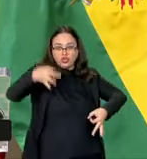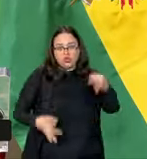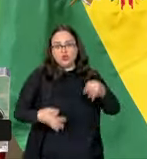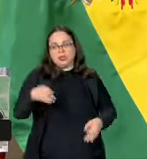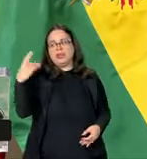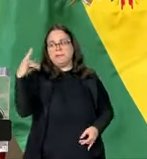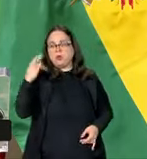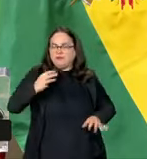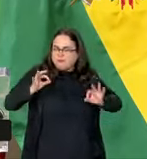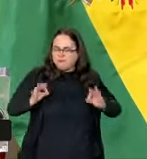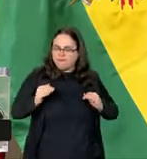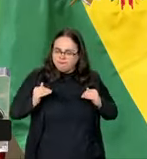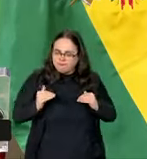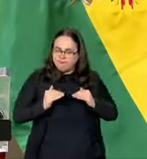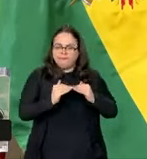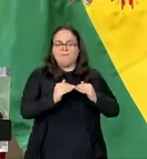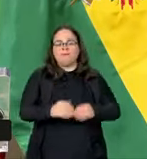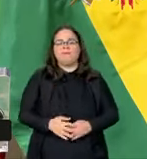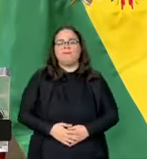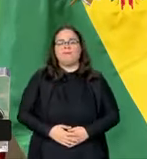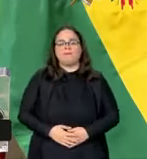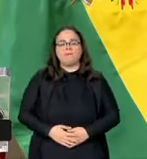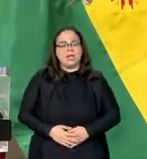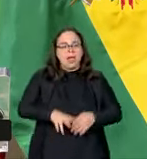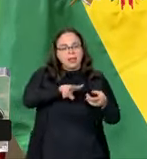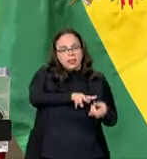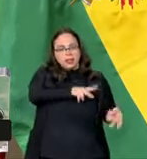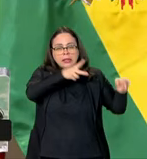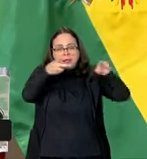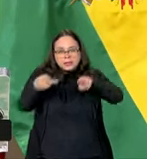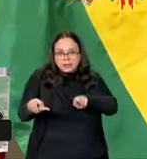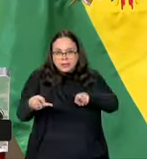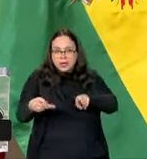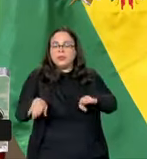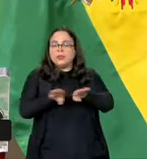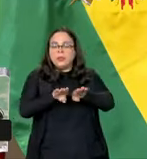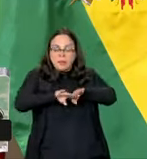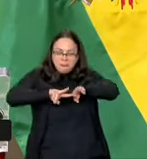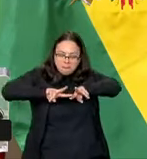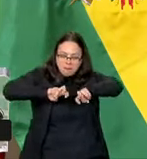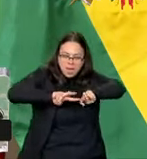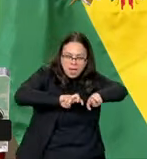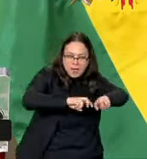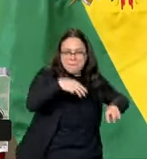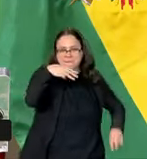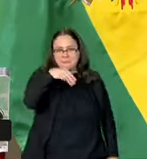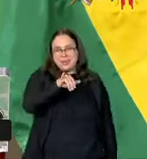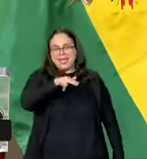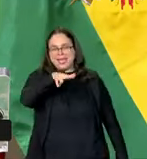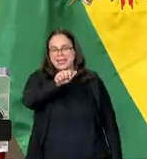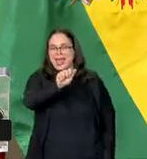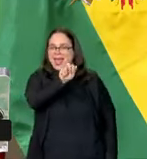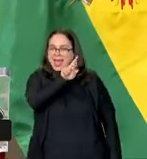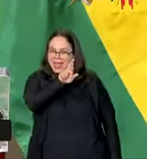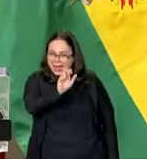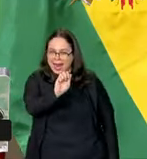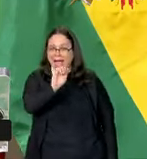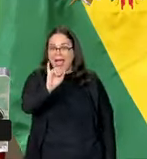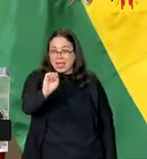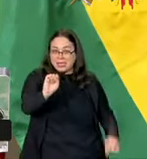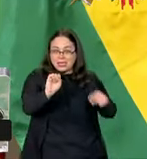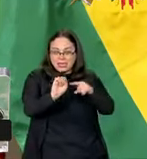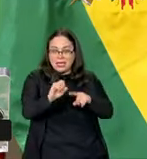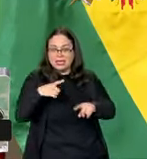Bolívia. No centro dessa transição também estarão os minerais críticos. A Bolívia tem grande